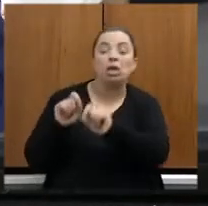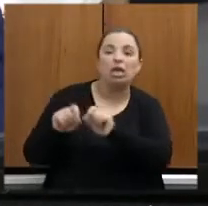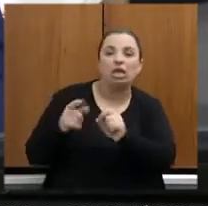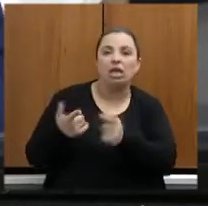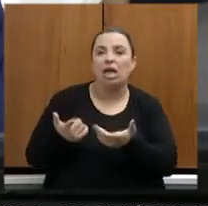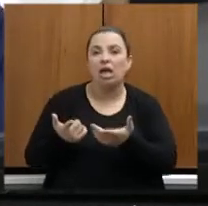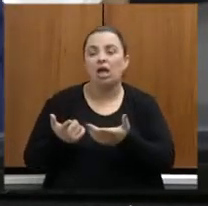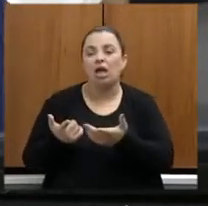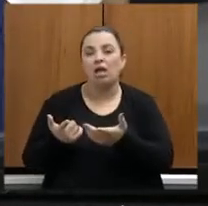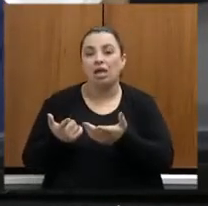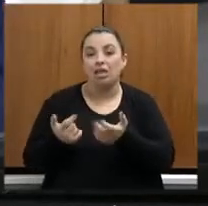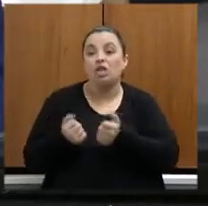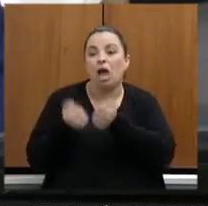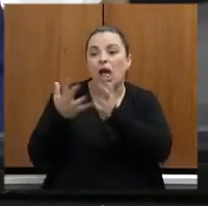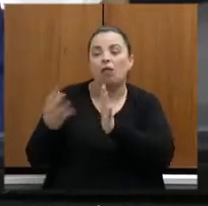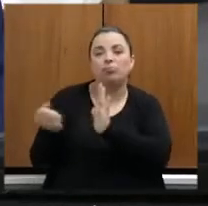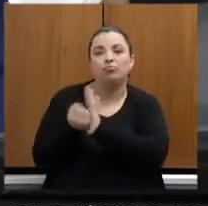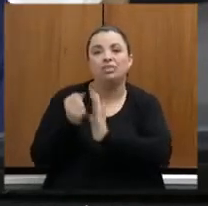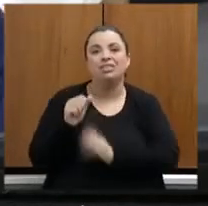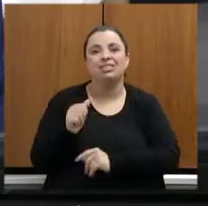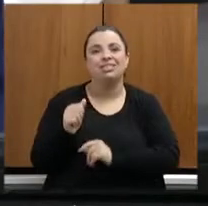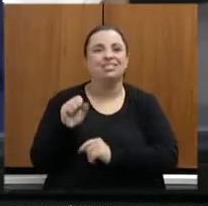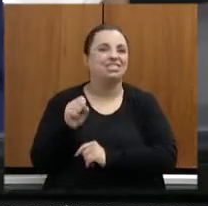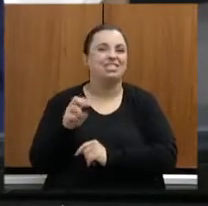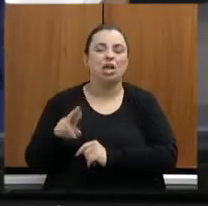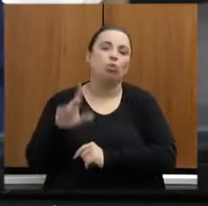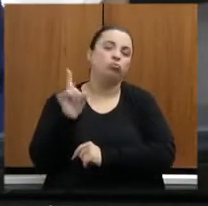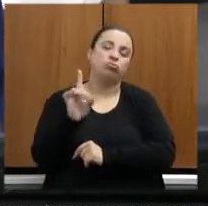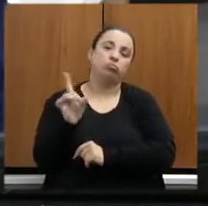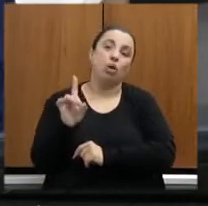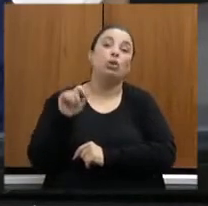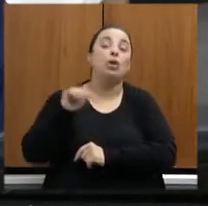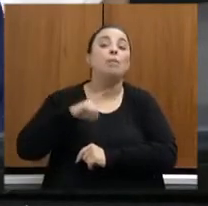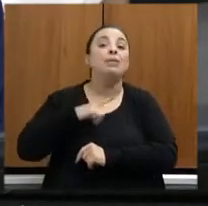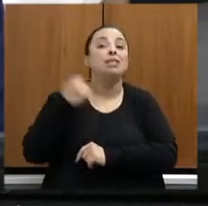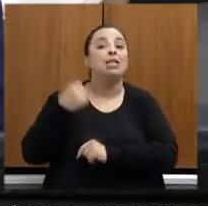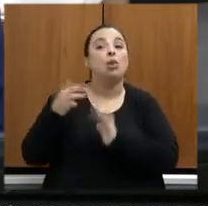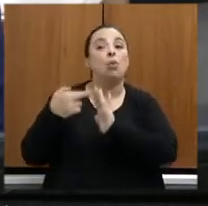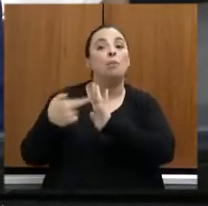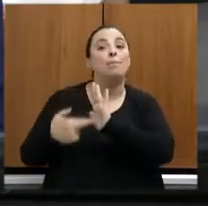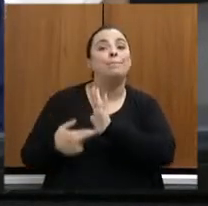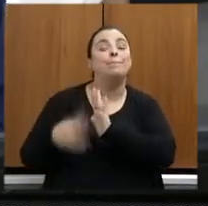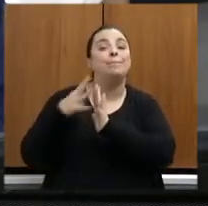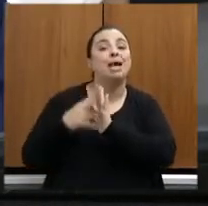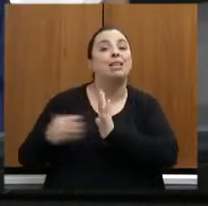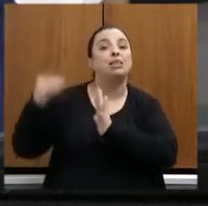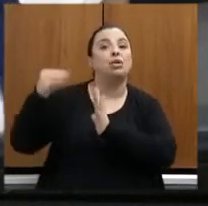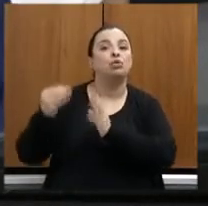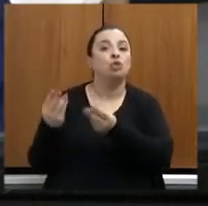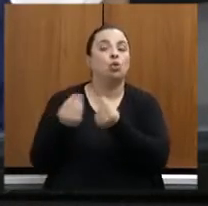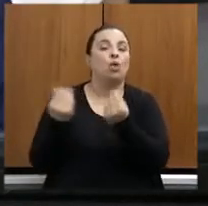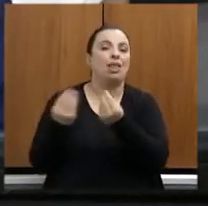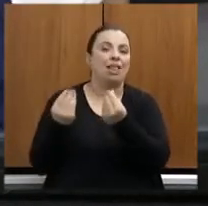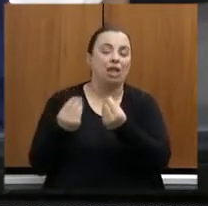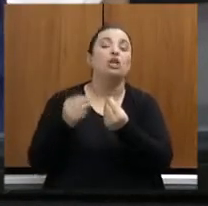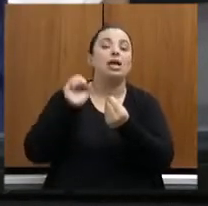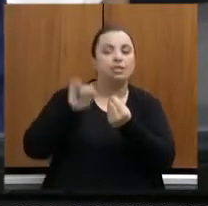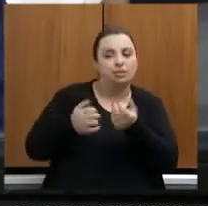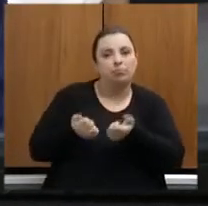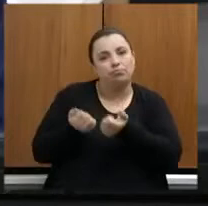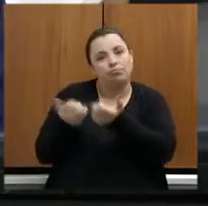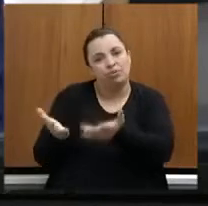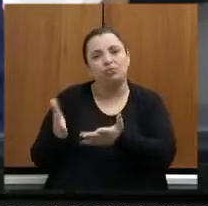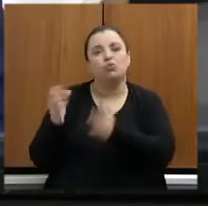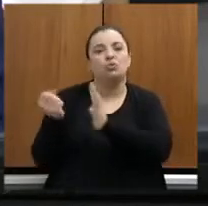celular para ele tem que ter um regulamento de padrão de identidade e qualidade descrito E aí sim ele vai ter o celular é um trabalho para gente poder